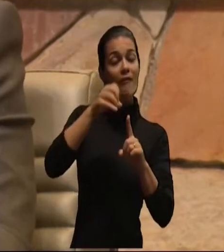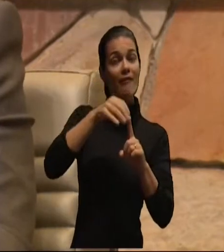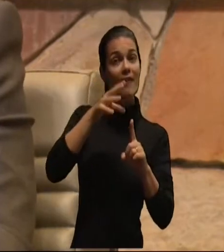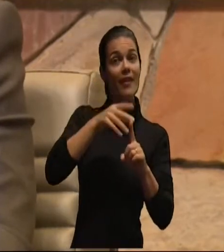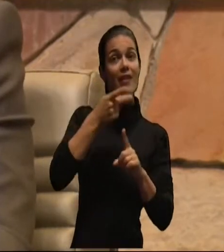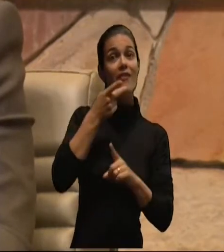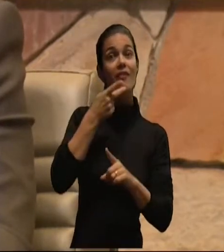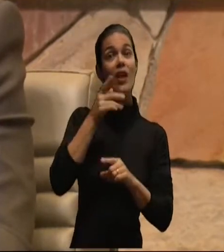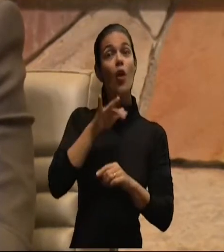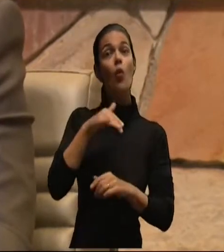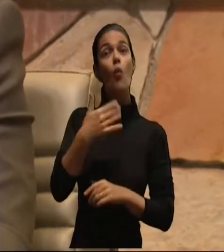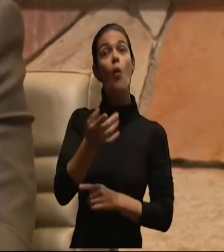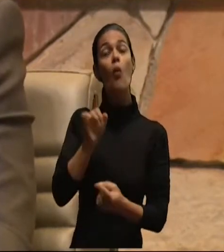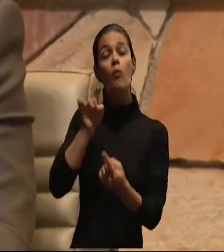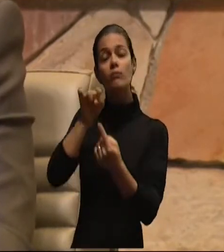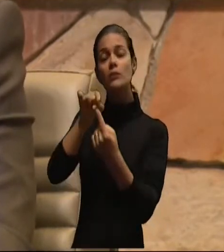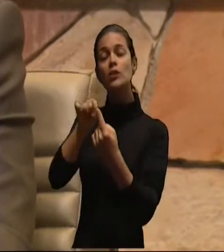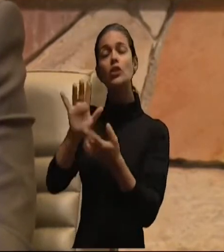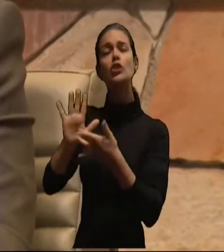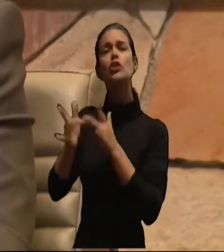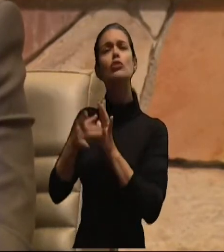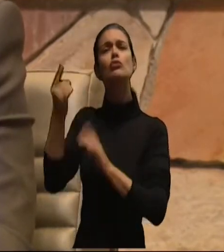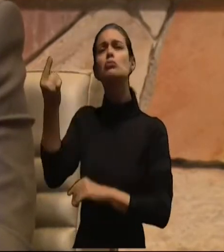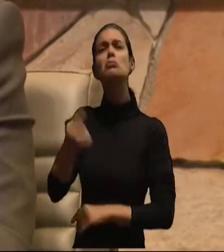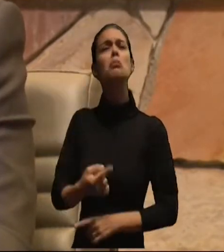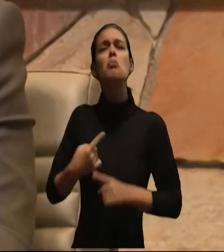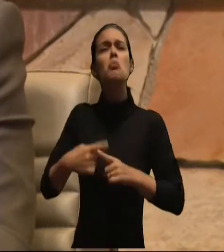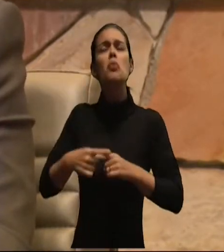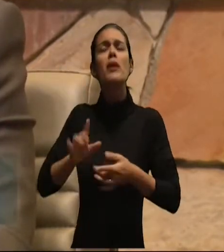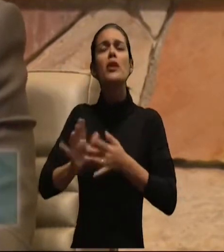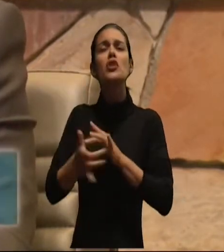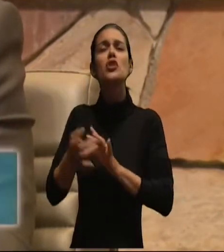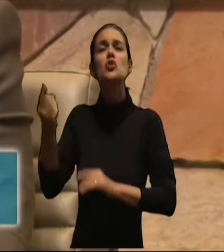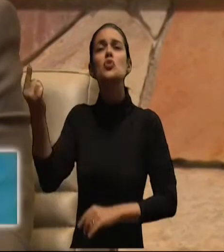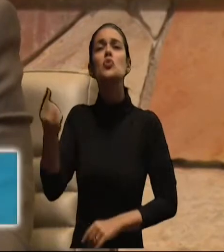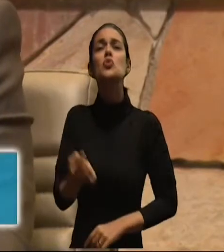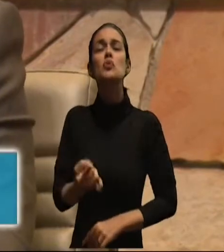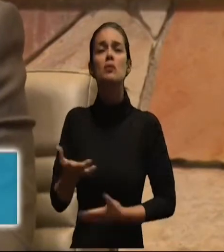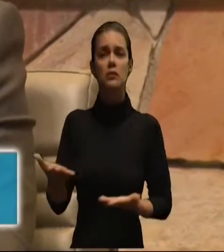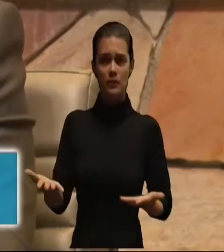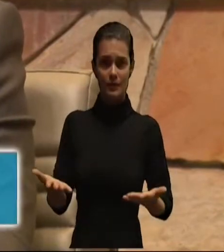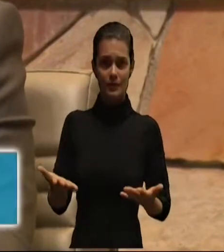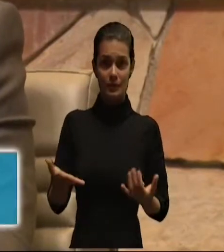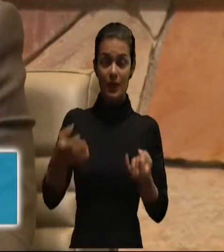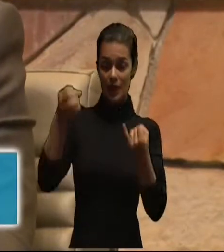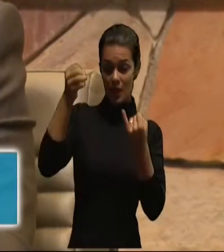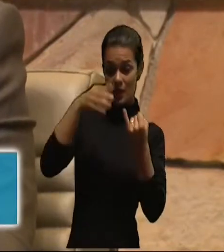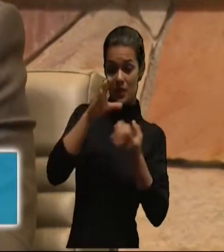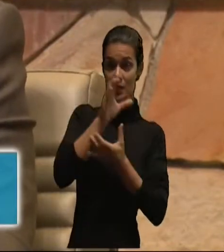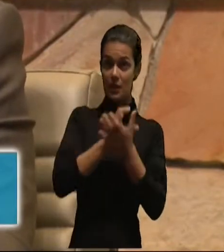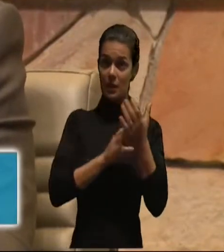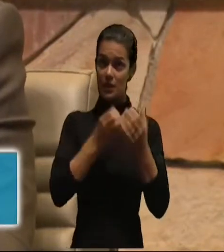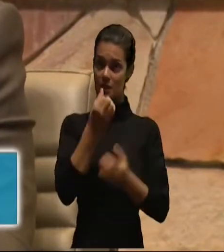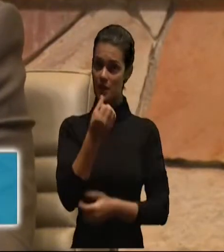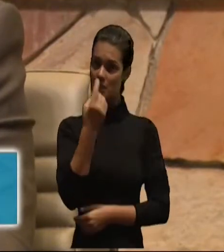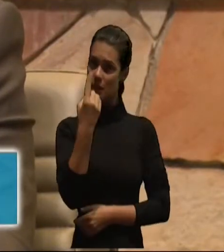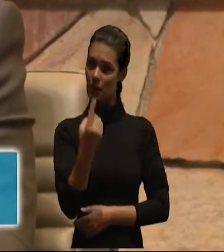nosso mestre aqui, ele então, inspirado pelo Senhor, registrou o seguinte, lá em Isaías capítulo